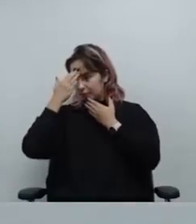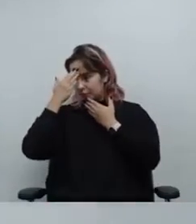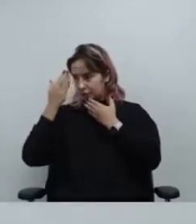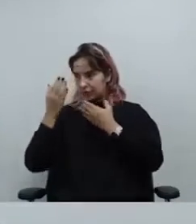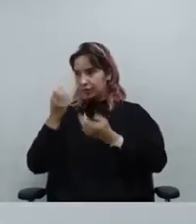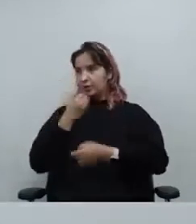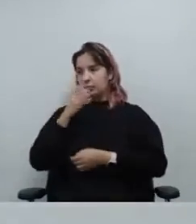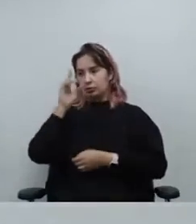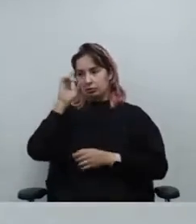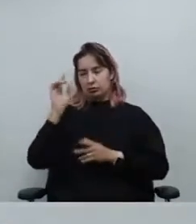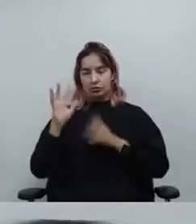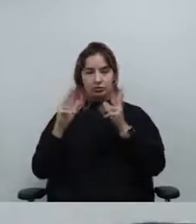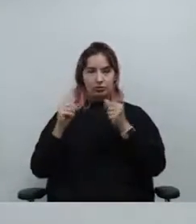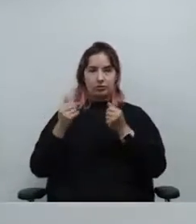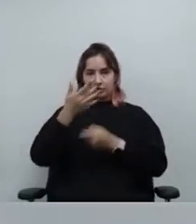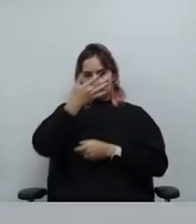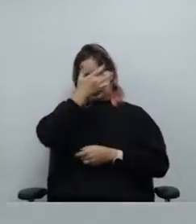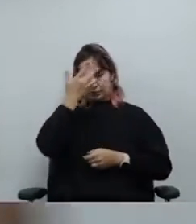as pessoas.